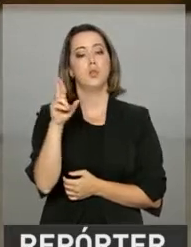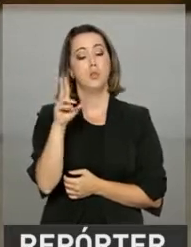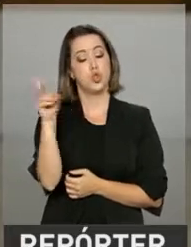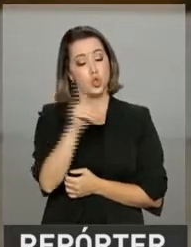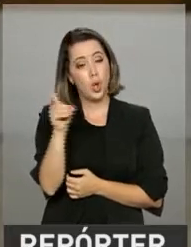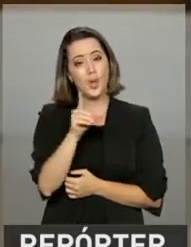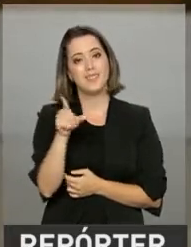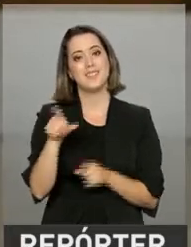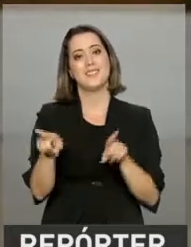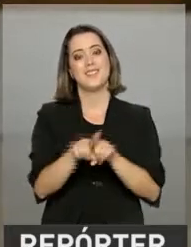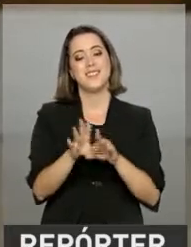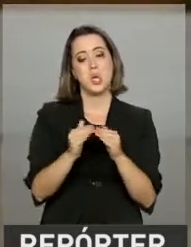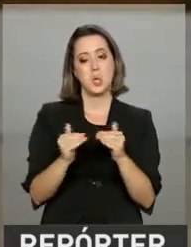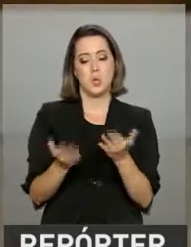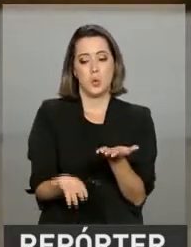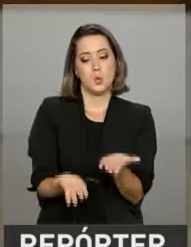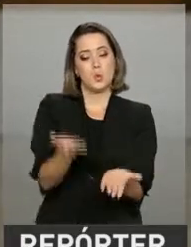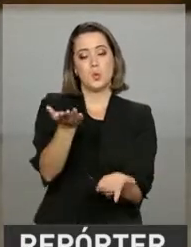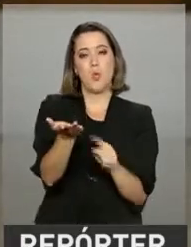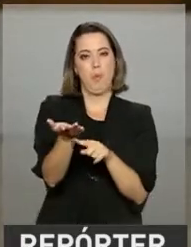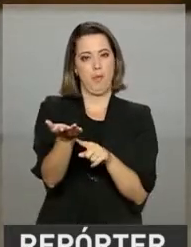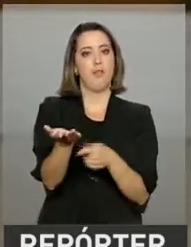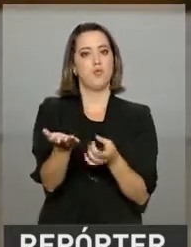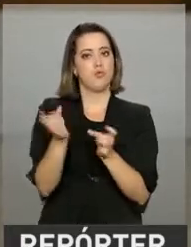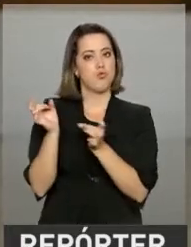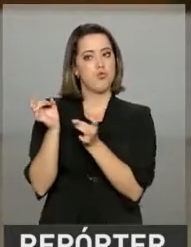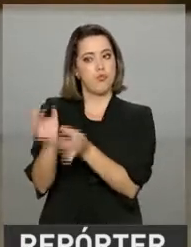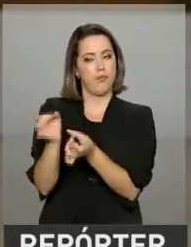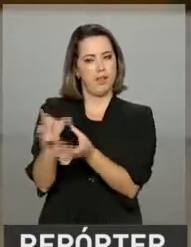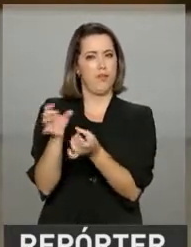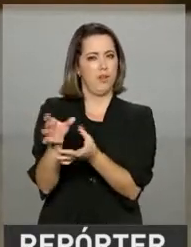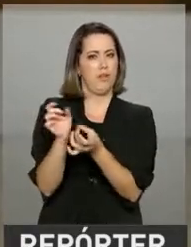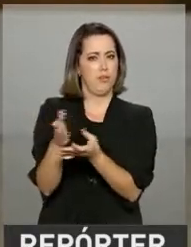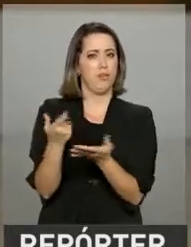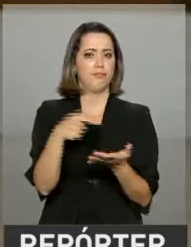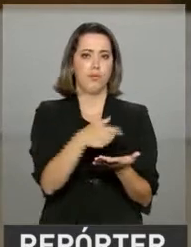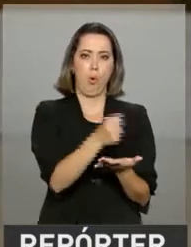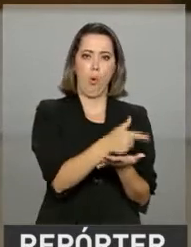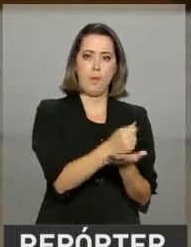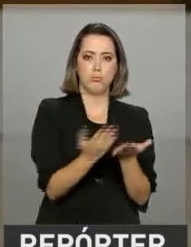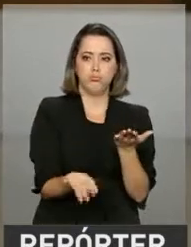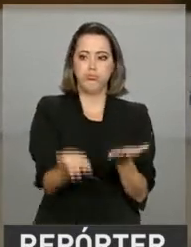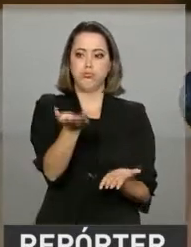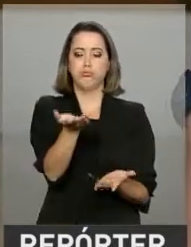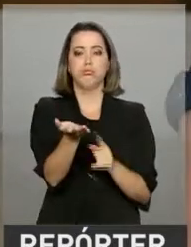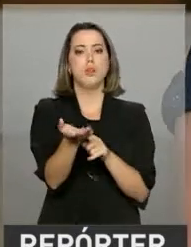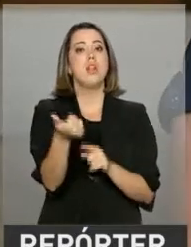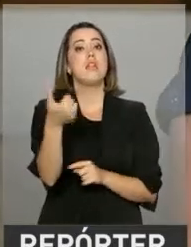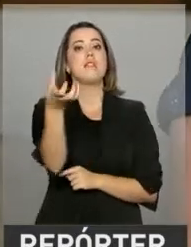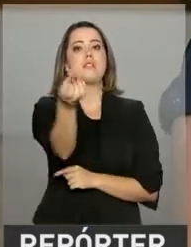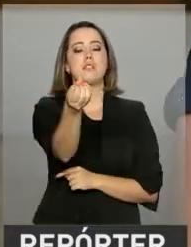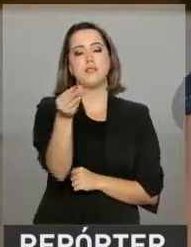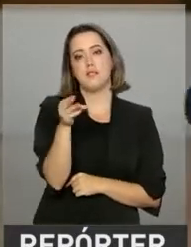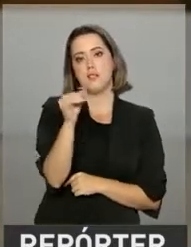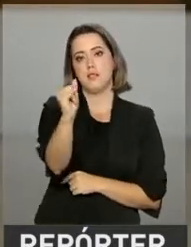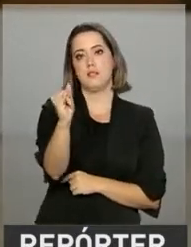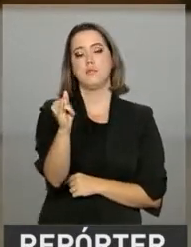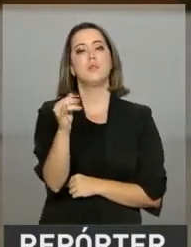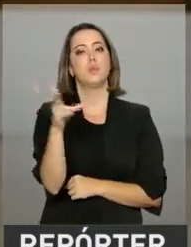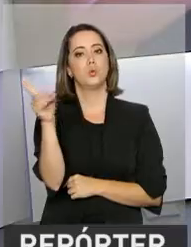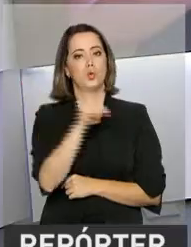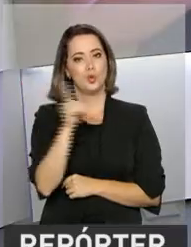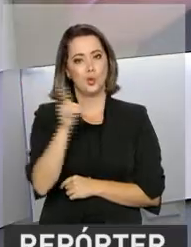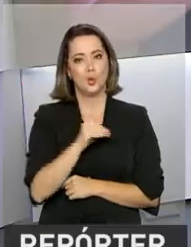superávit para o brasil um saldo positivo que está agora na casa de 16 bilhões de dólares roberto